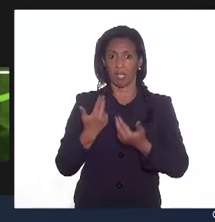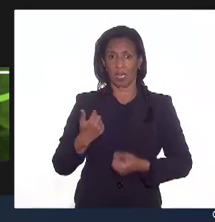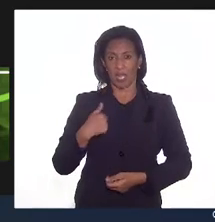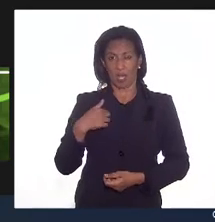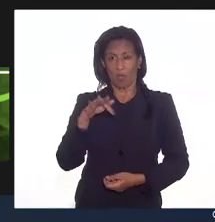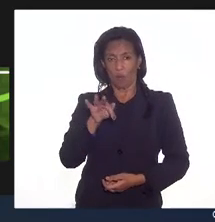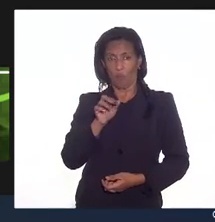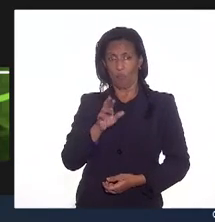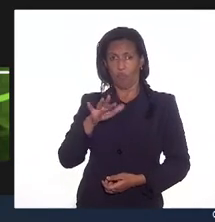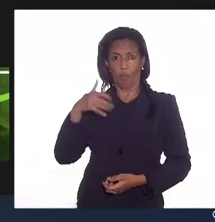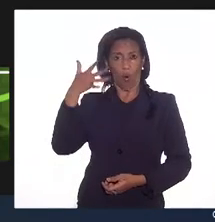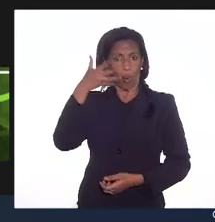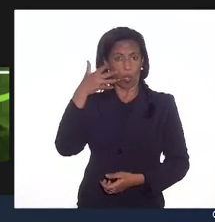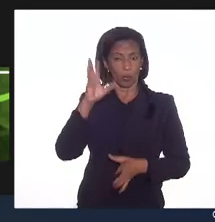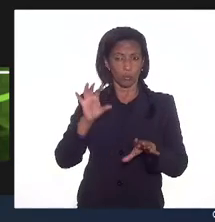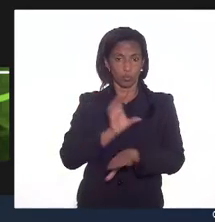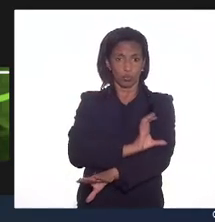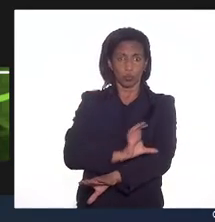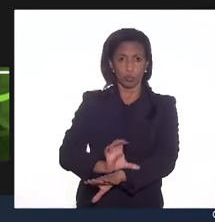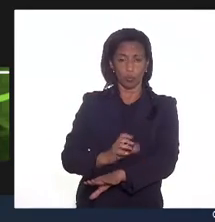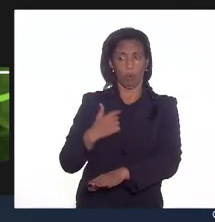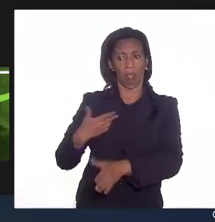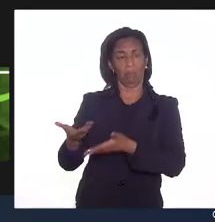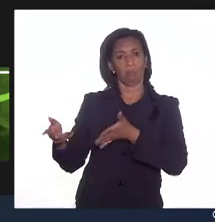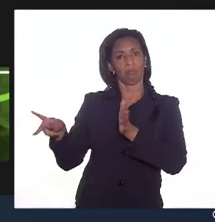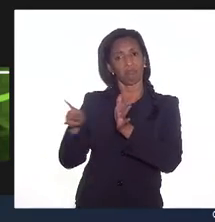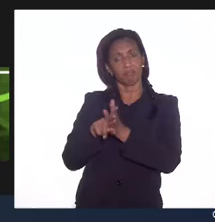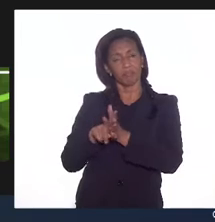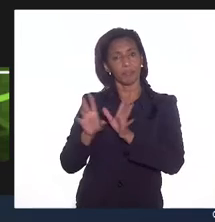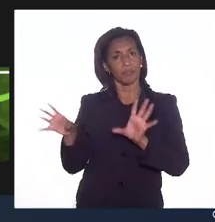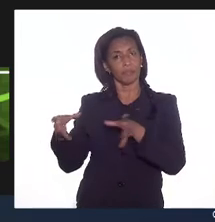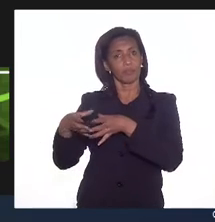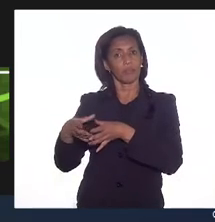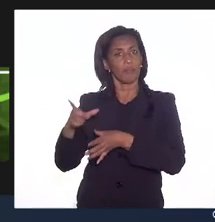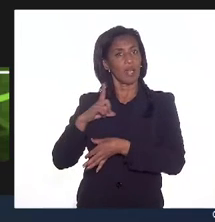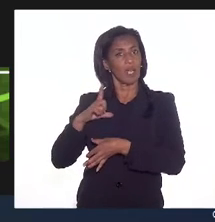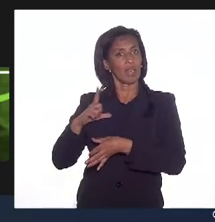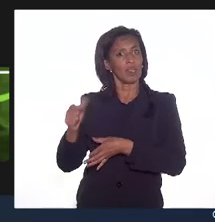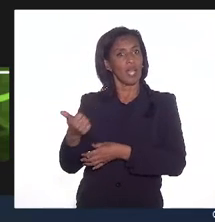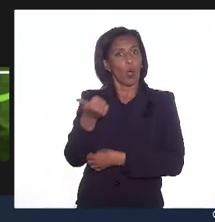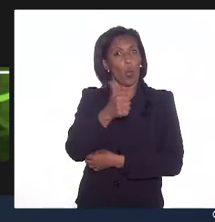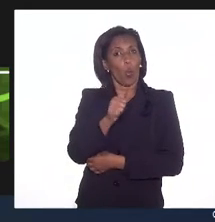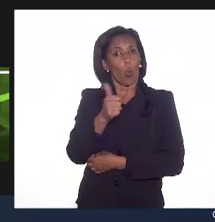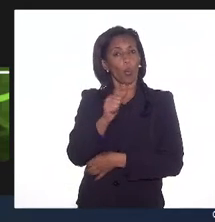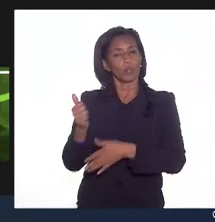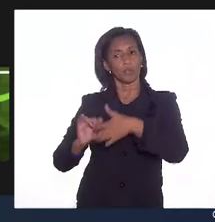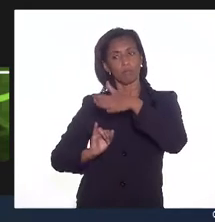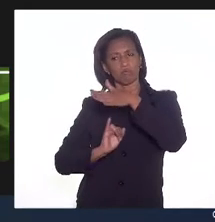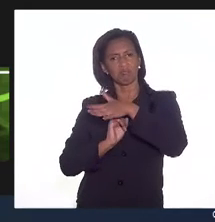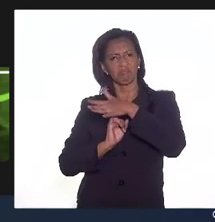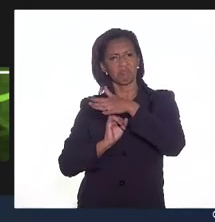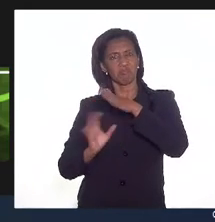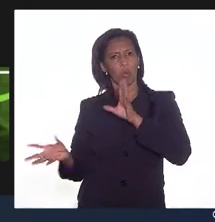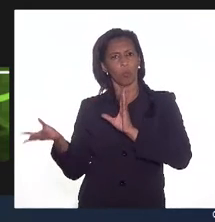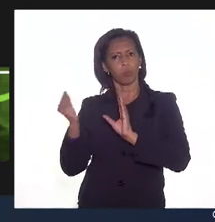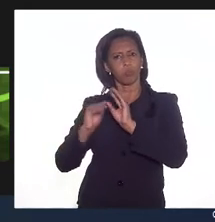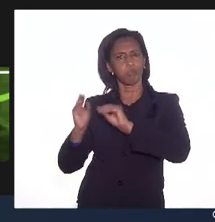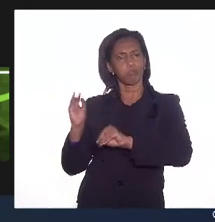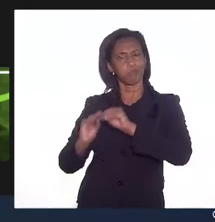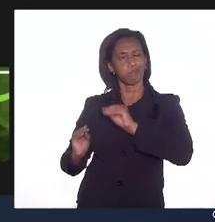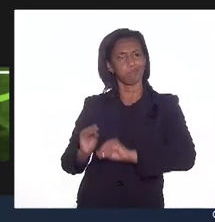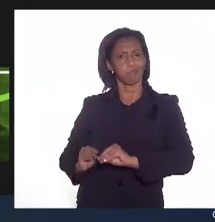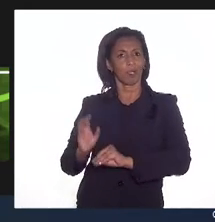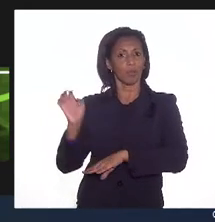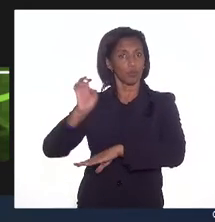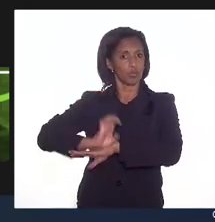interuniversitário de cultura o fórum interuniversitário de cultura agregam 11 instituições de ensino superior e de pesquisa